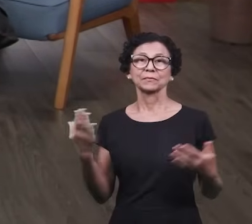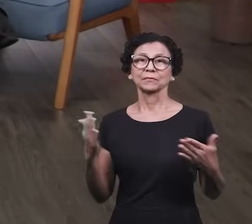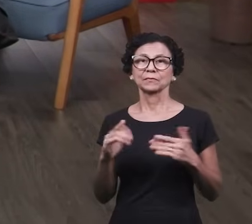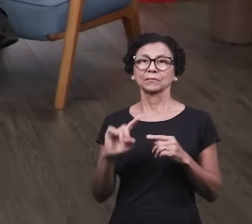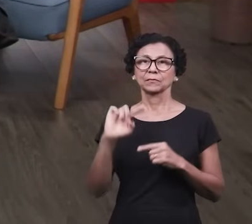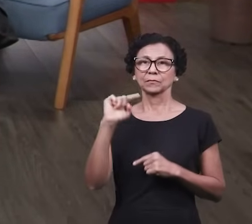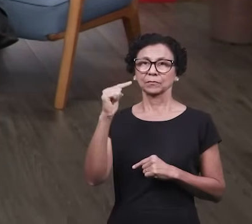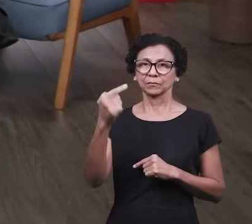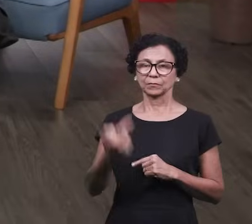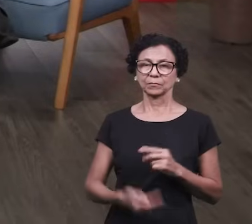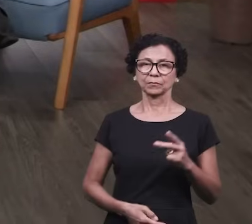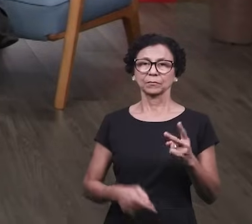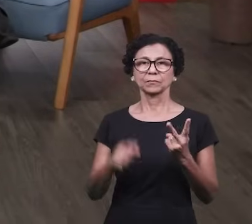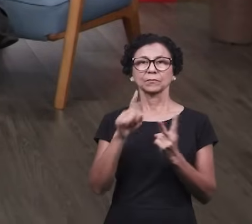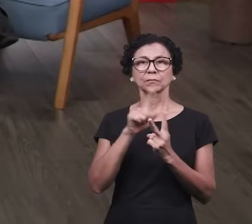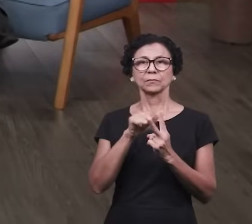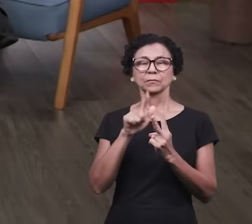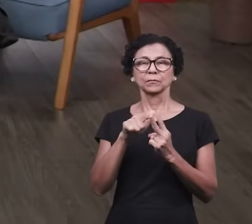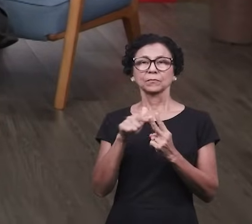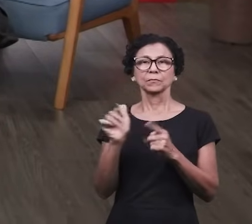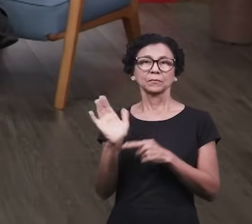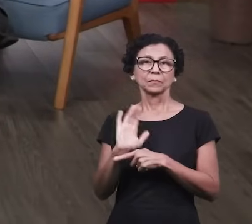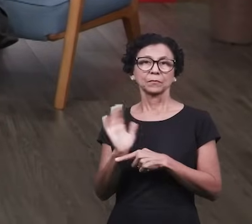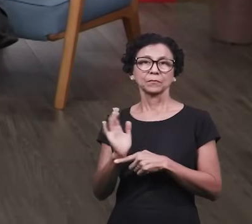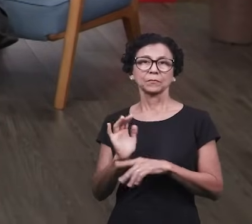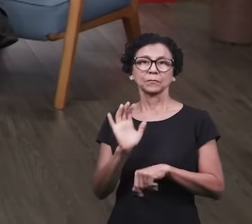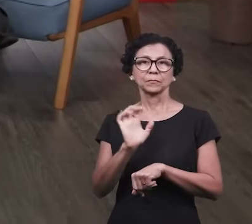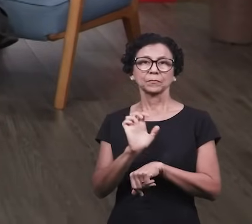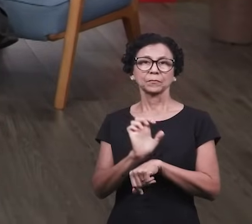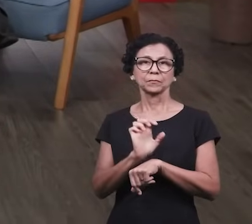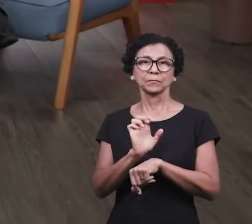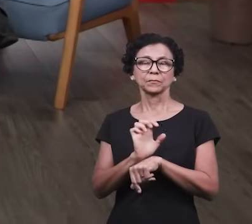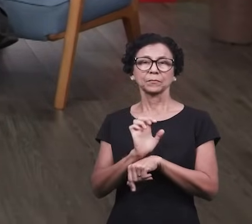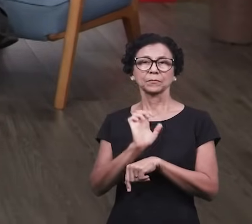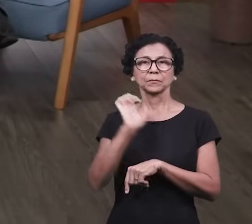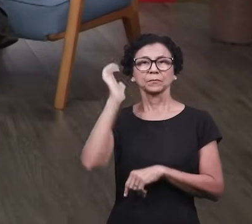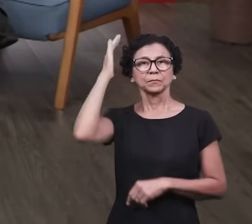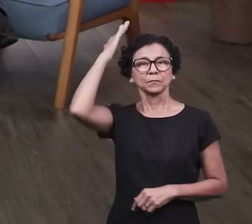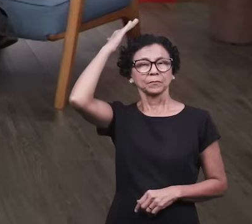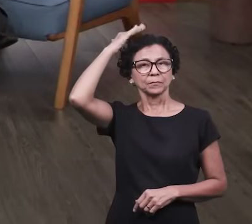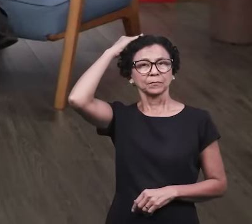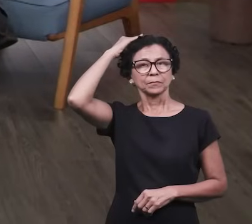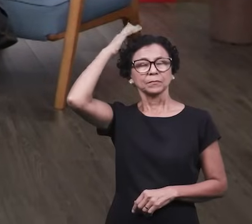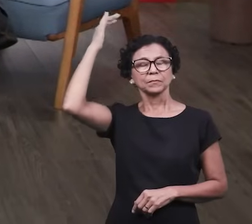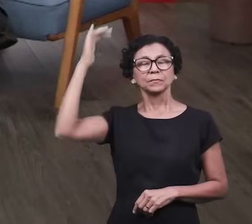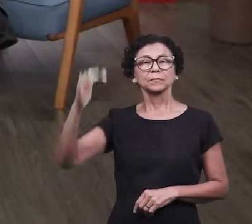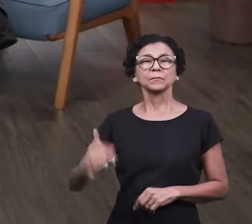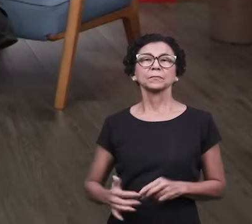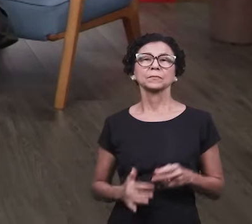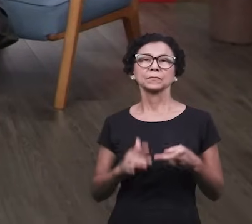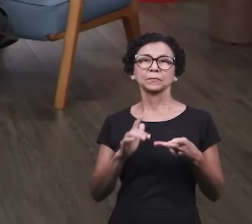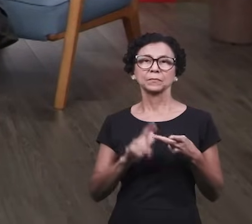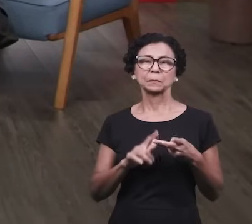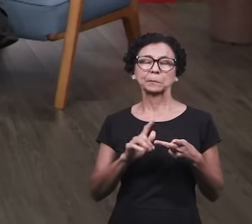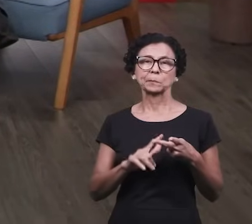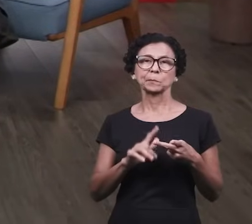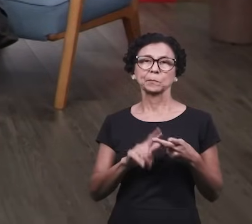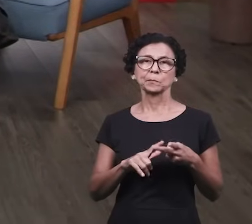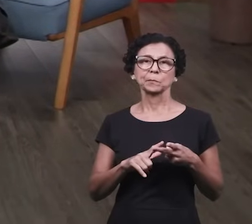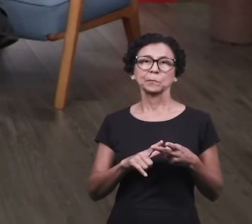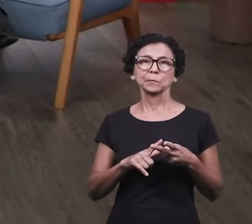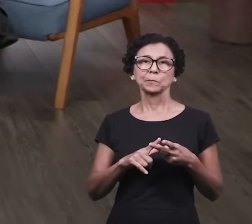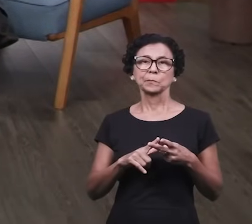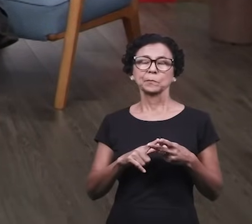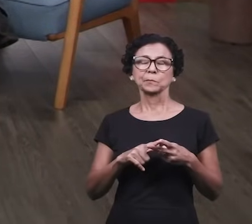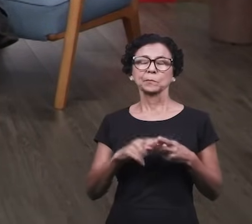2 vídeos que foram enviados. Um deles veio de Curitiba, no estado do Paraná. Quem enviou foi a Letícia, nossa irmã Letícia. E o outro veio de